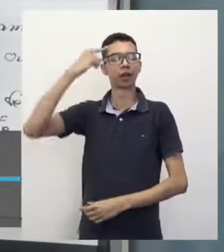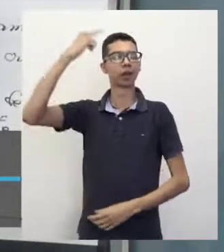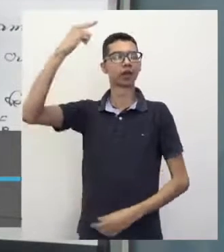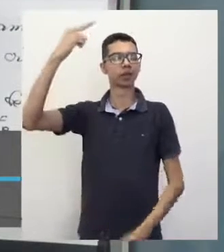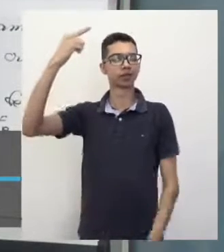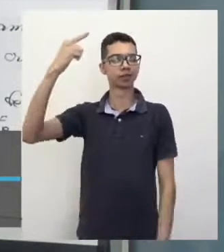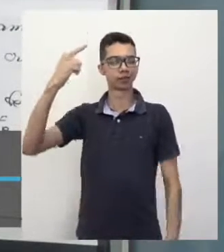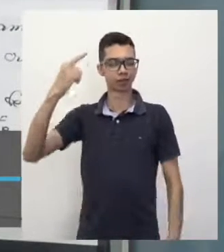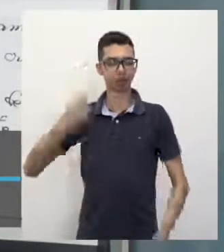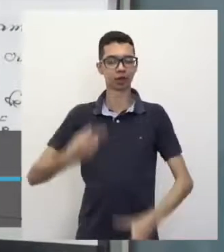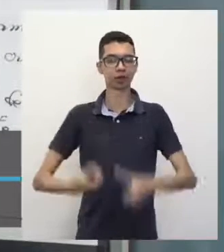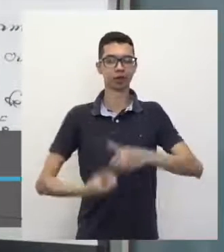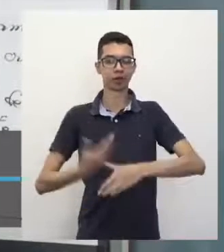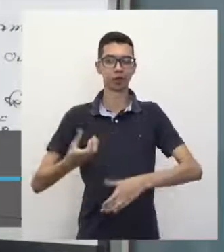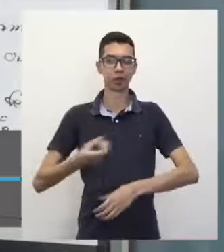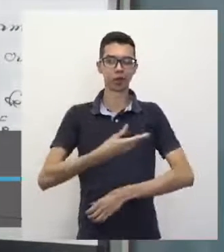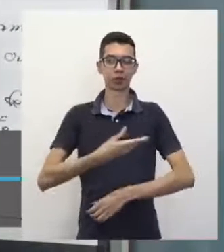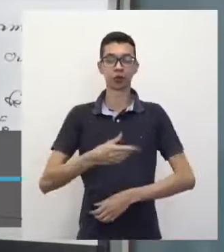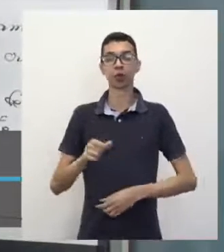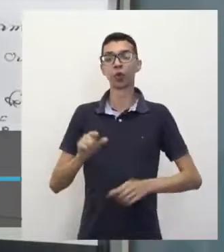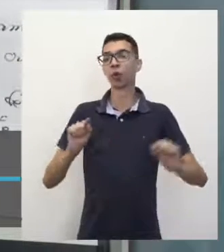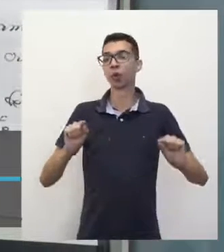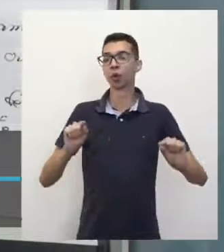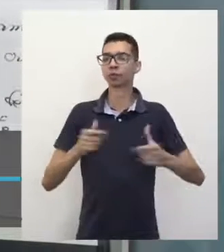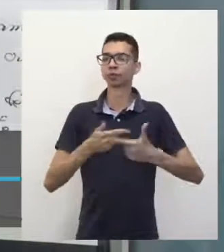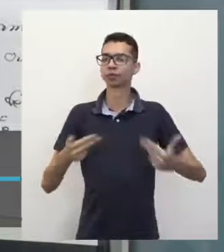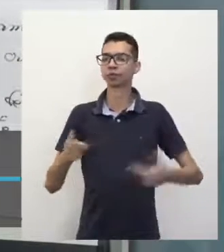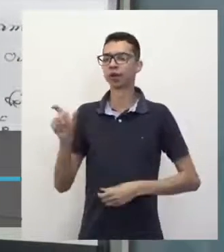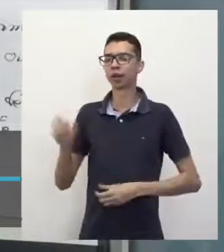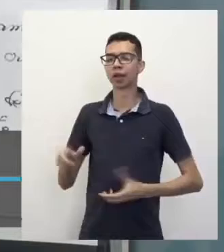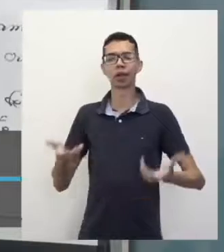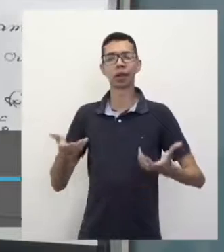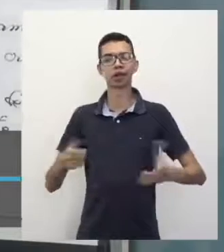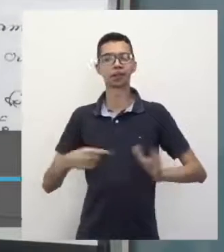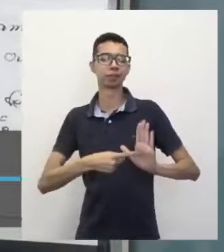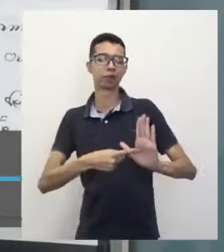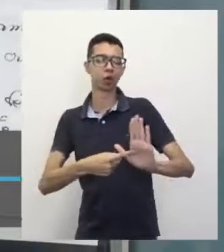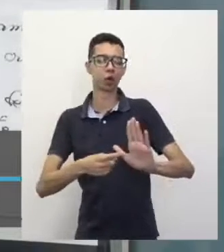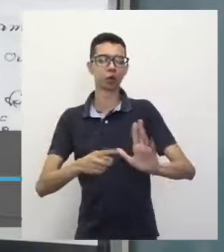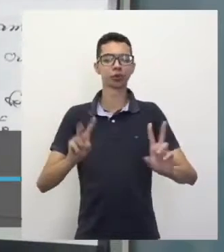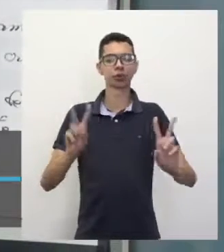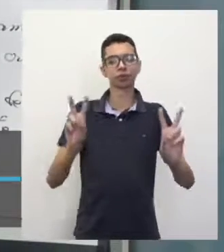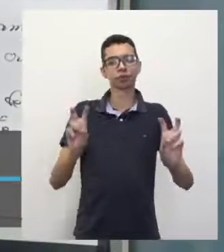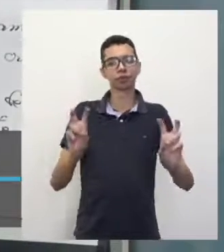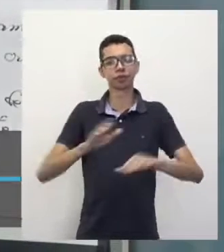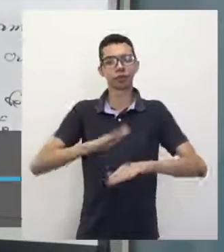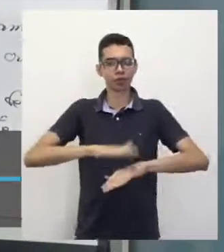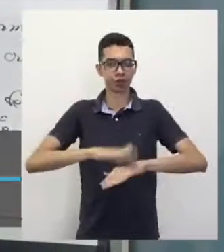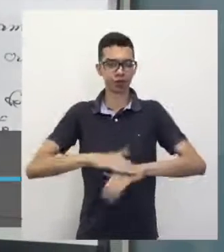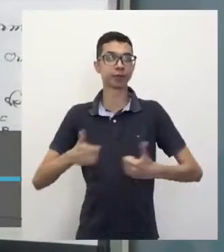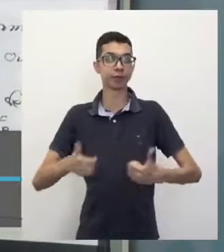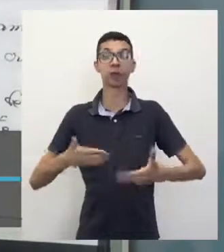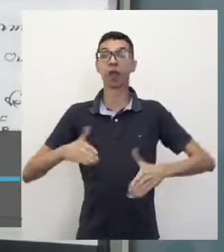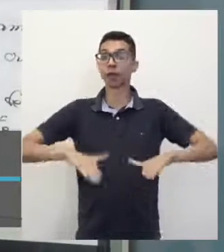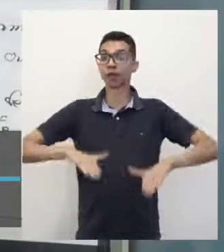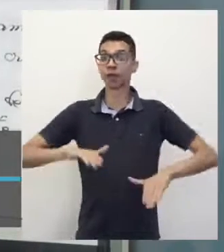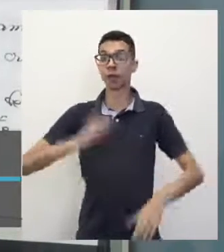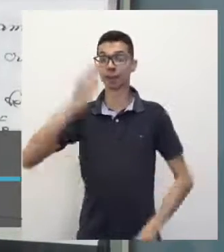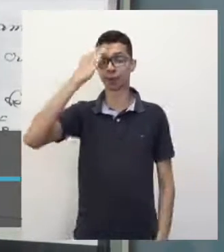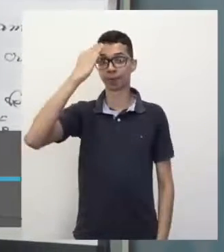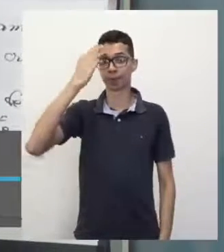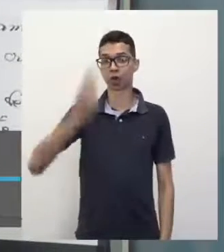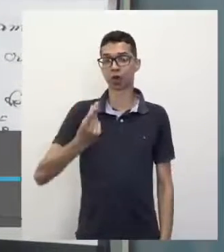obra, dentro daquilo que ele gostaria de expressar ali, tá certo? Então, às vezes ele vai recorrer a memórias